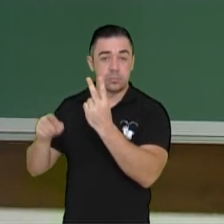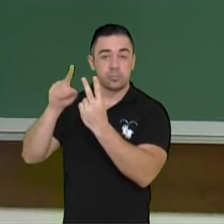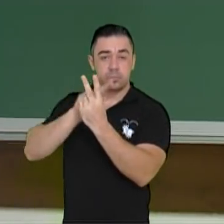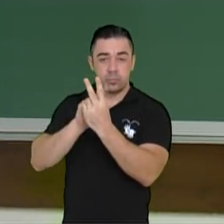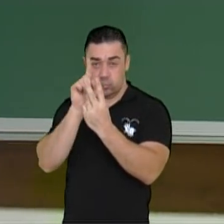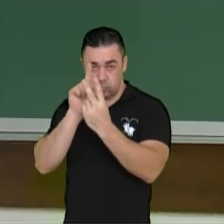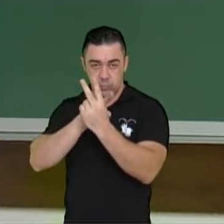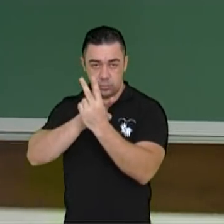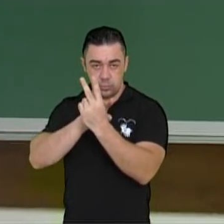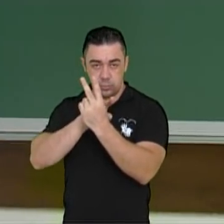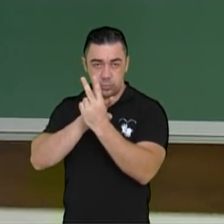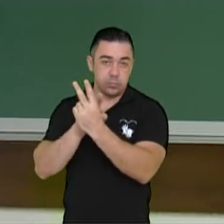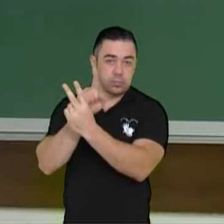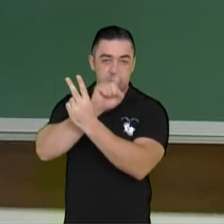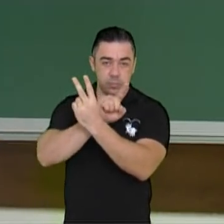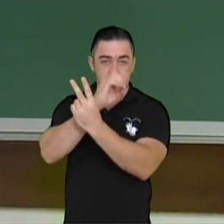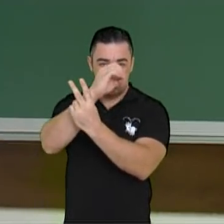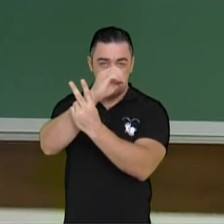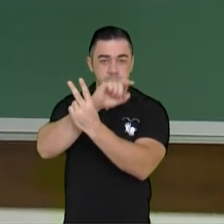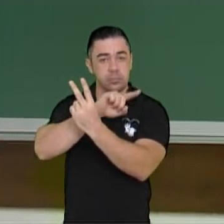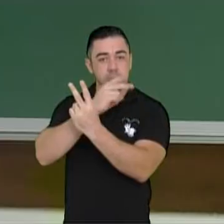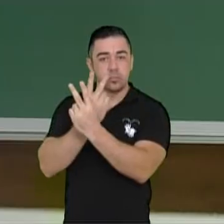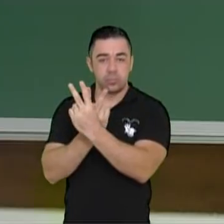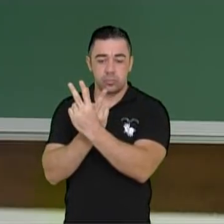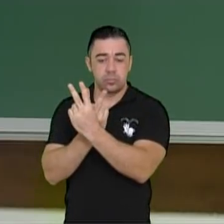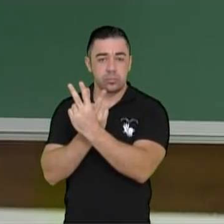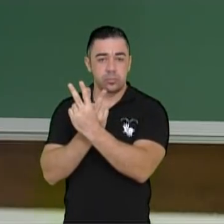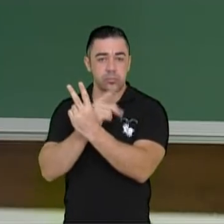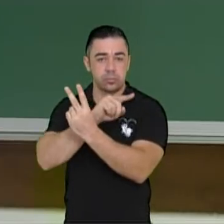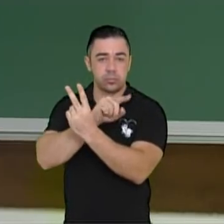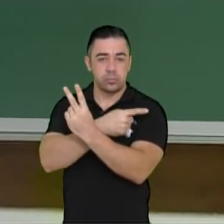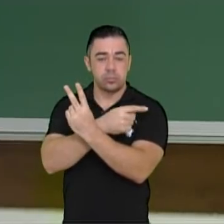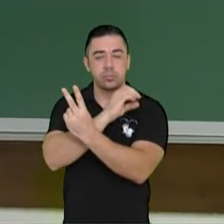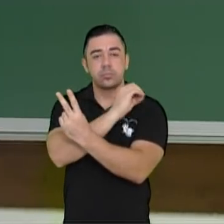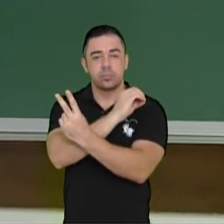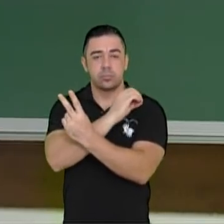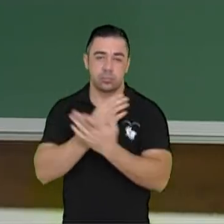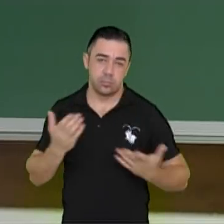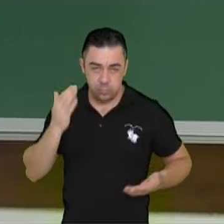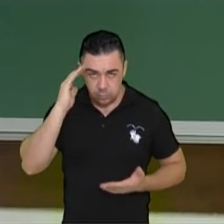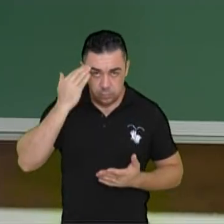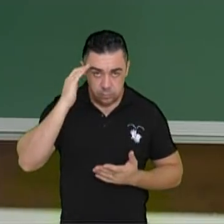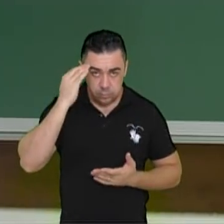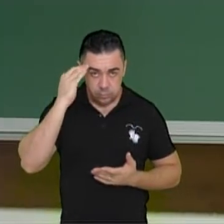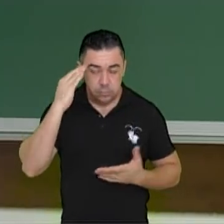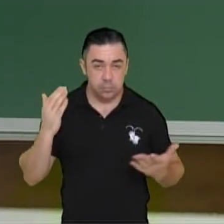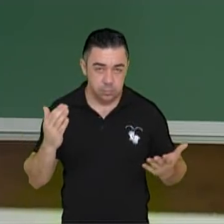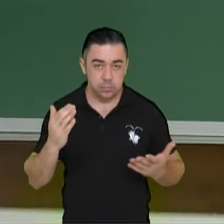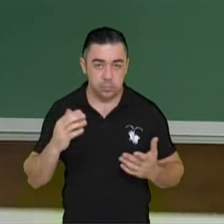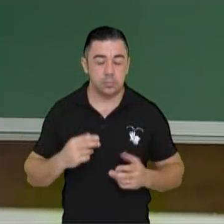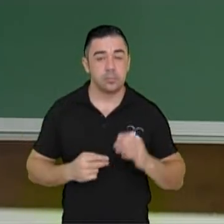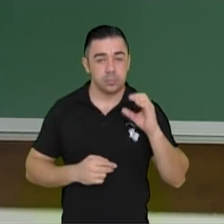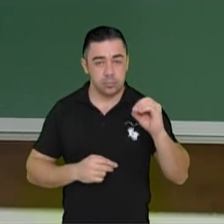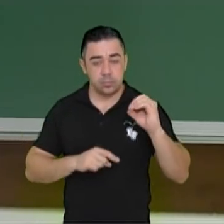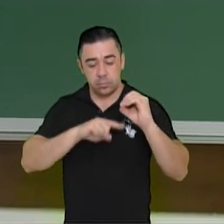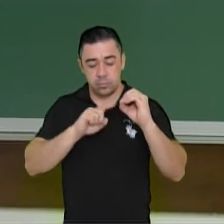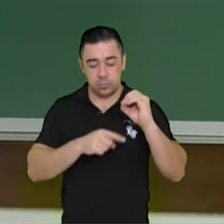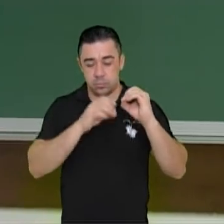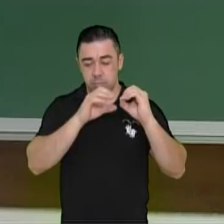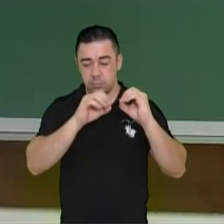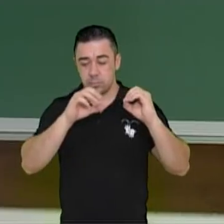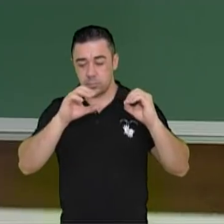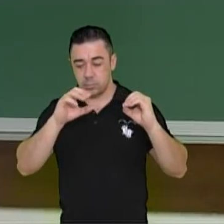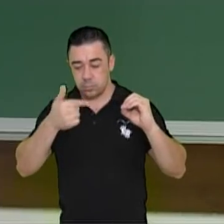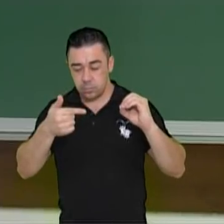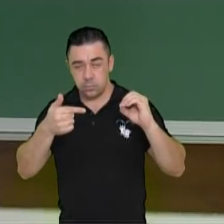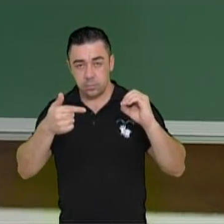estou dividindo por 100, a minha vírgula volta para a esquerda 2 casas. Por quê? 2 zeros,